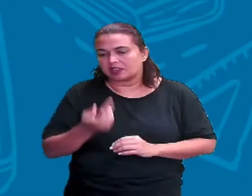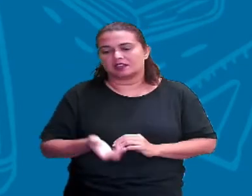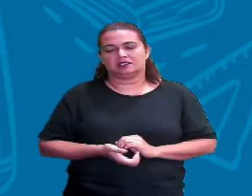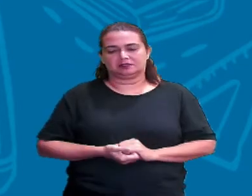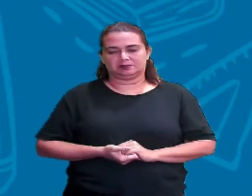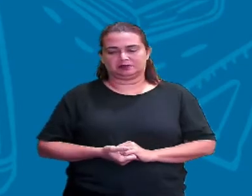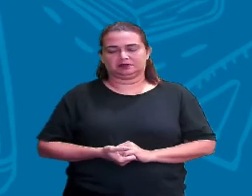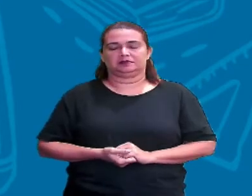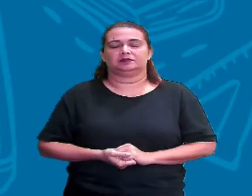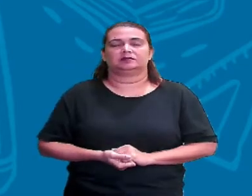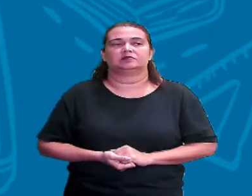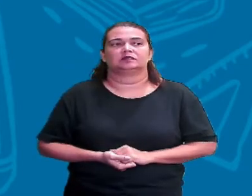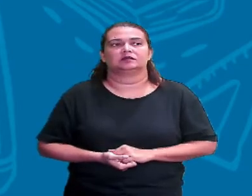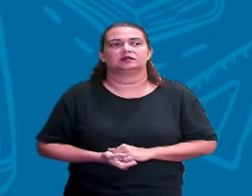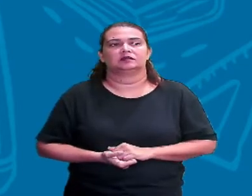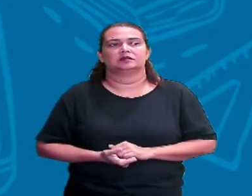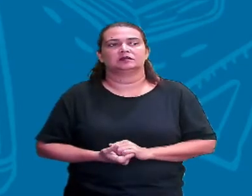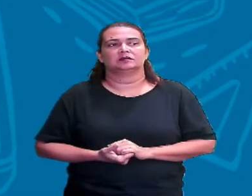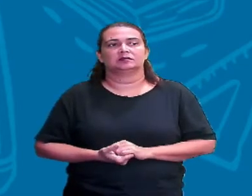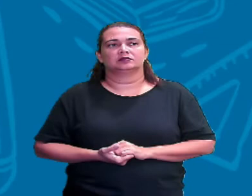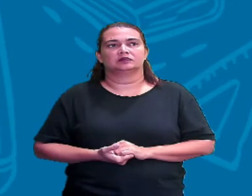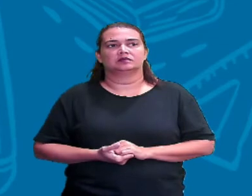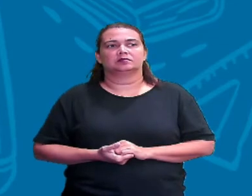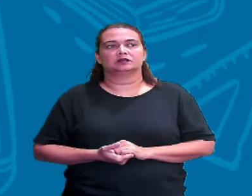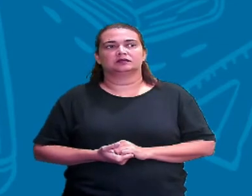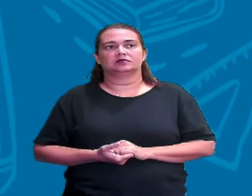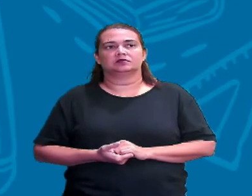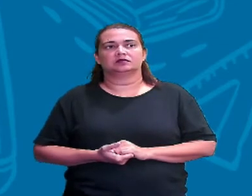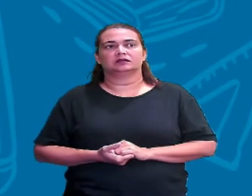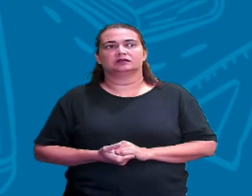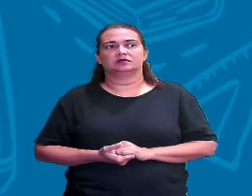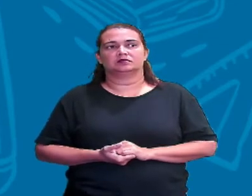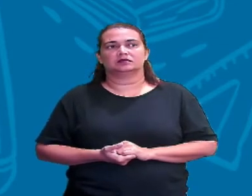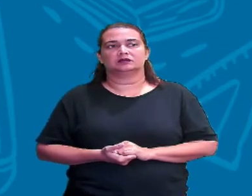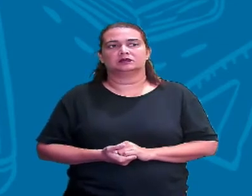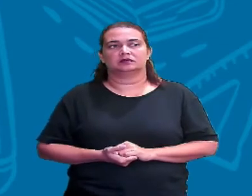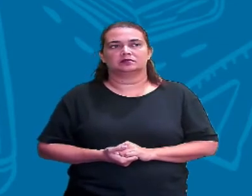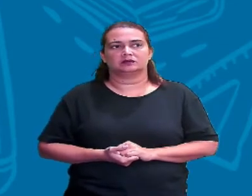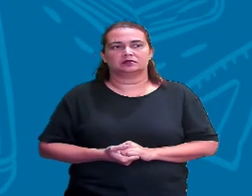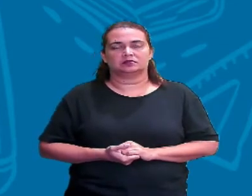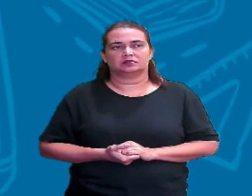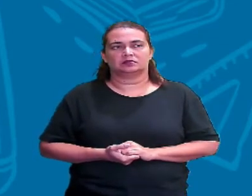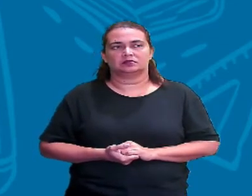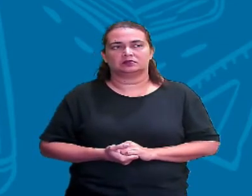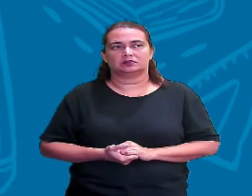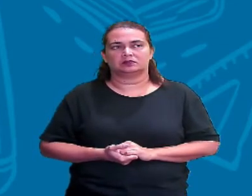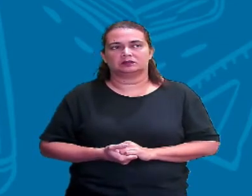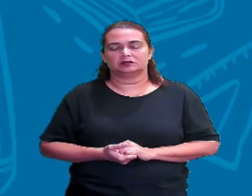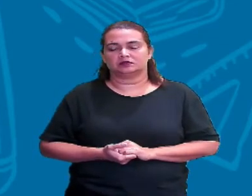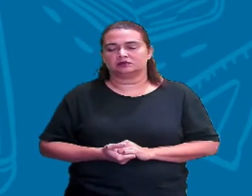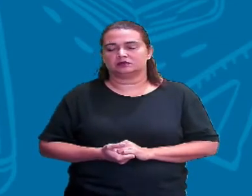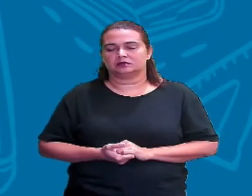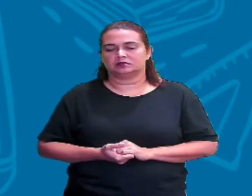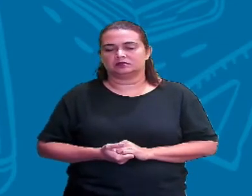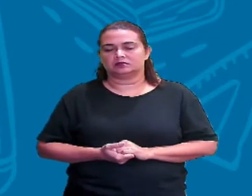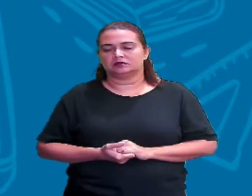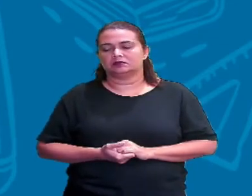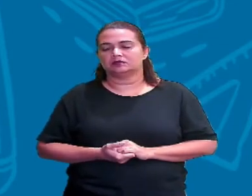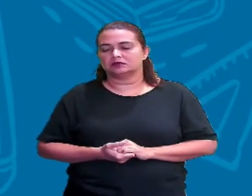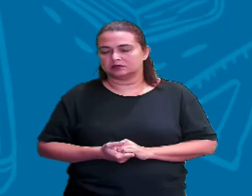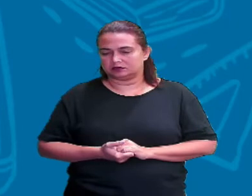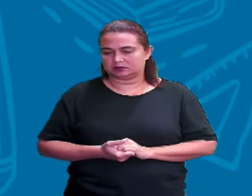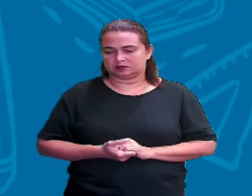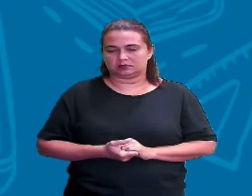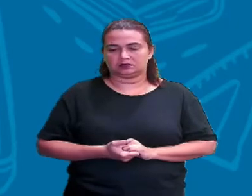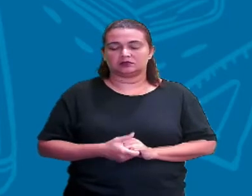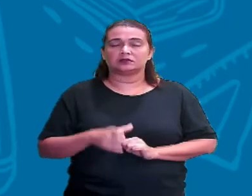da cama. Pin com mel, pinga com mel, né? Escova de dente, escova de dente. Então, é muito